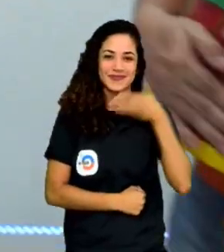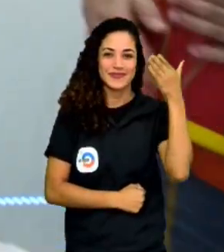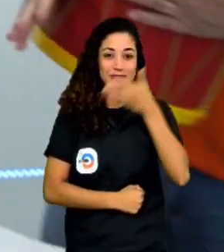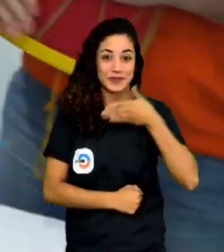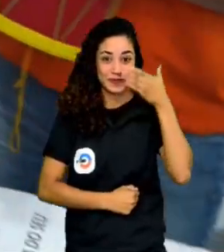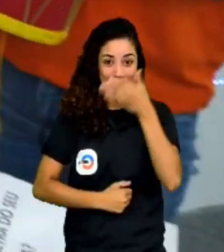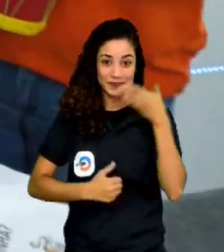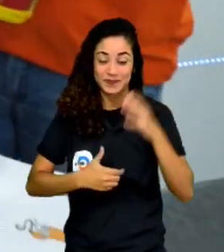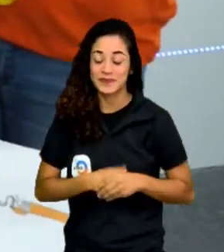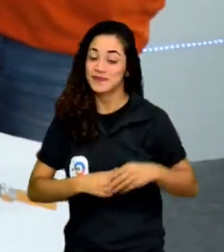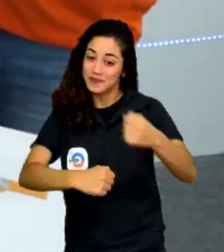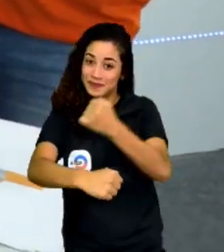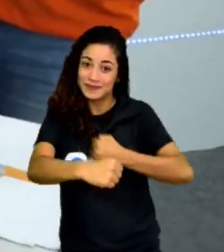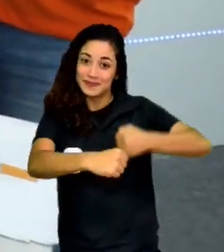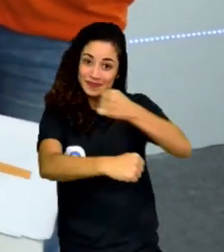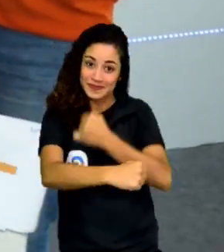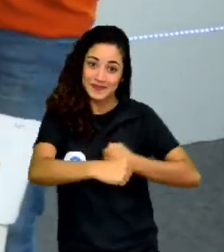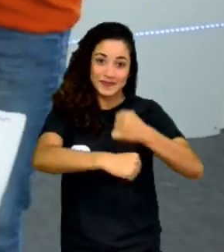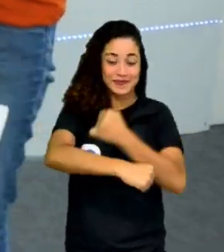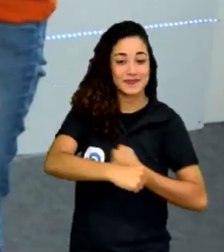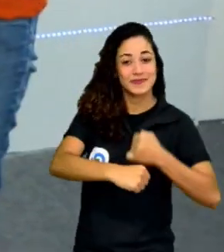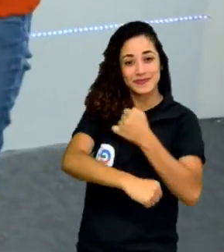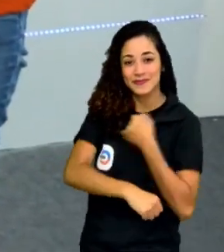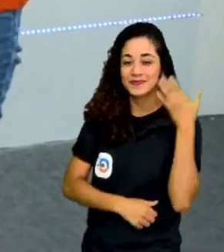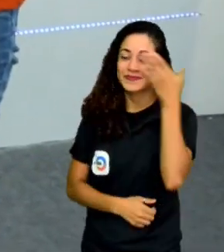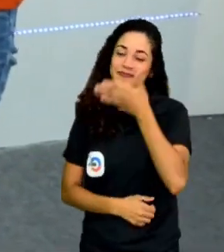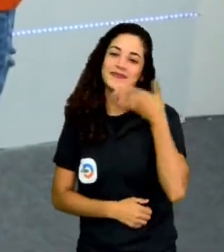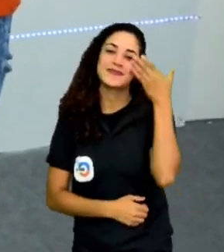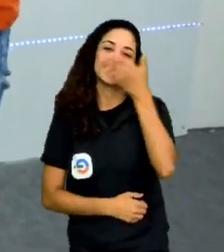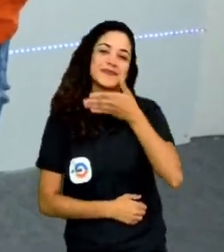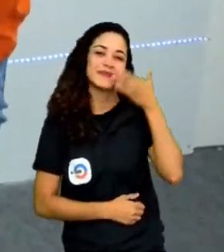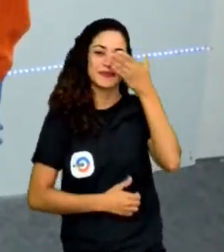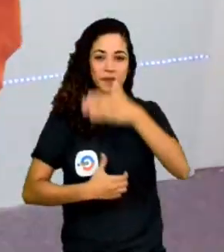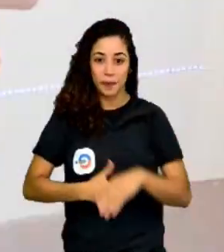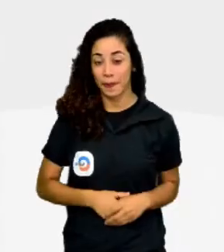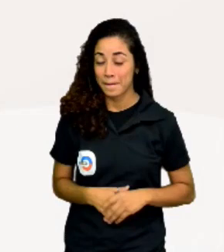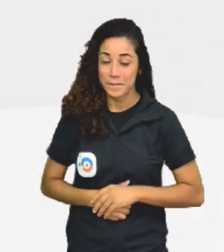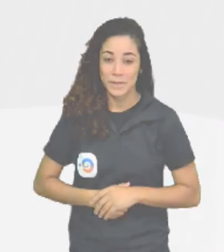maracujá. Faz docinha, faz doce maracujá.